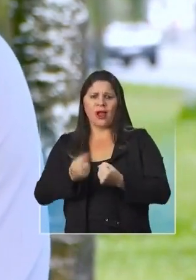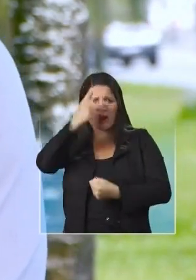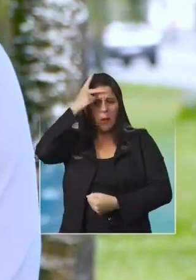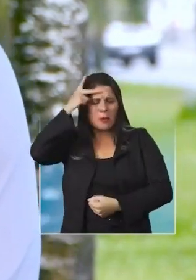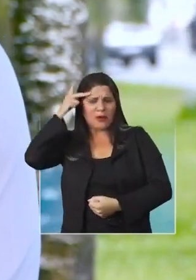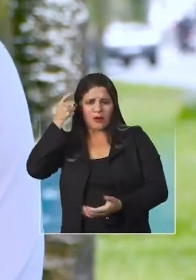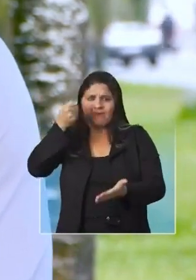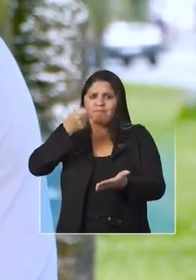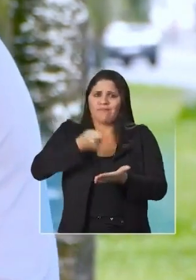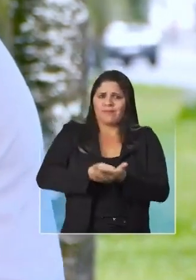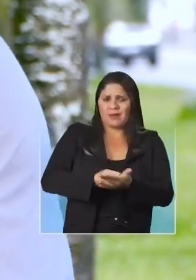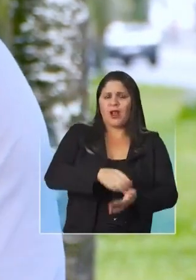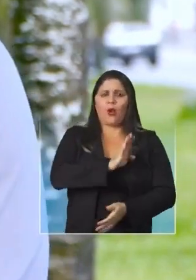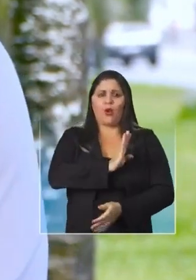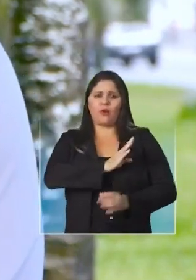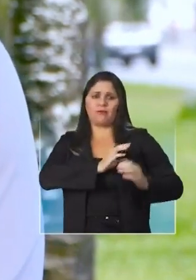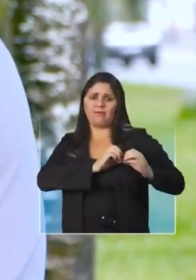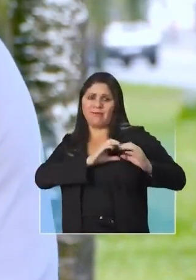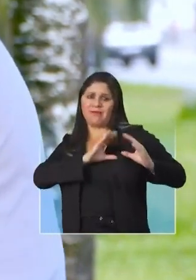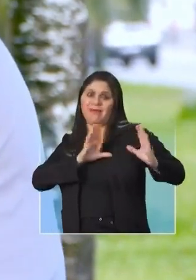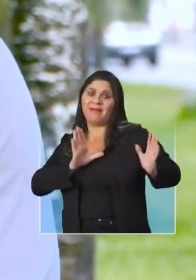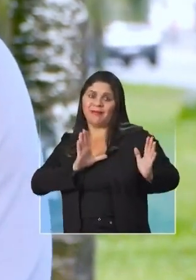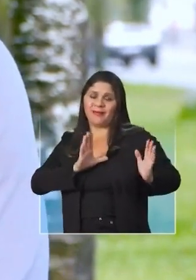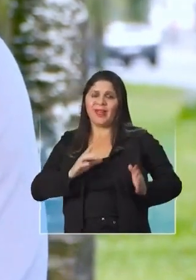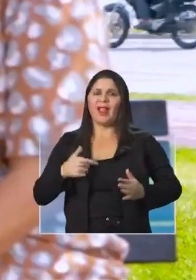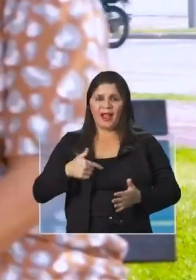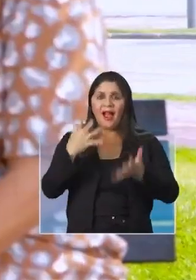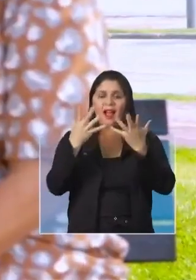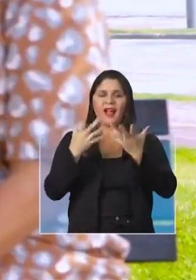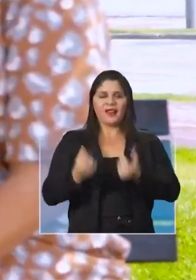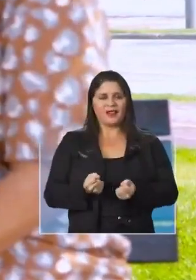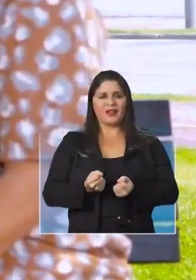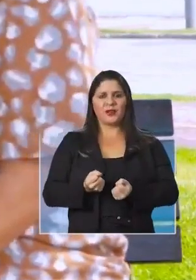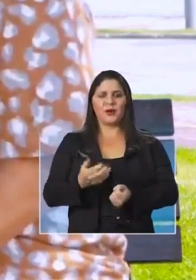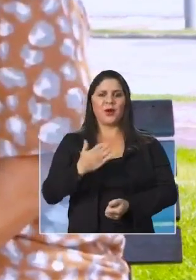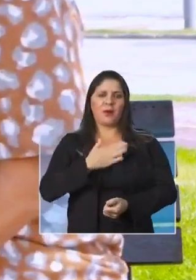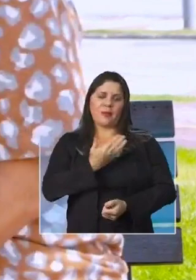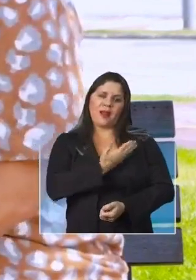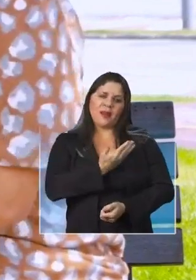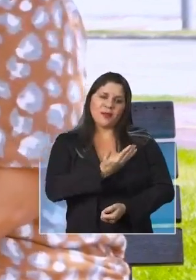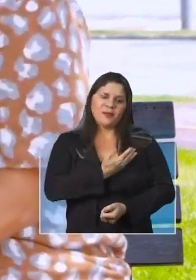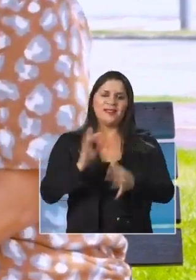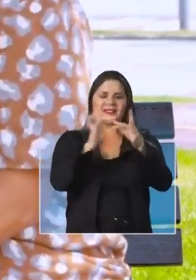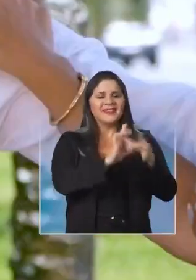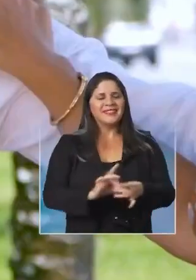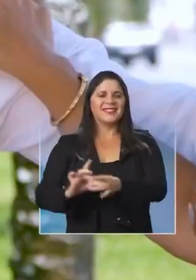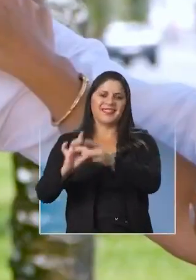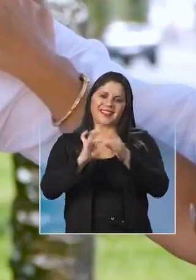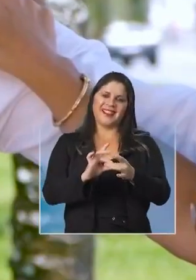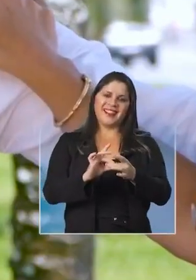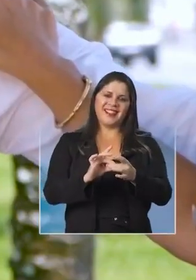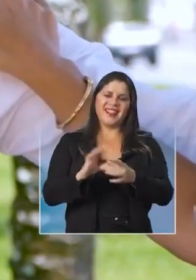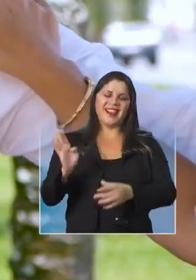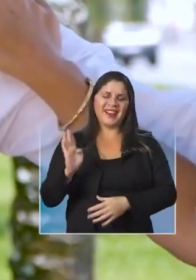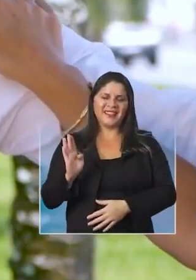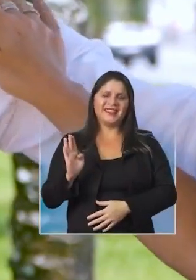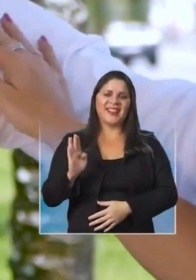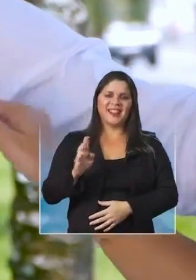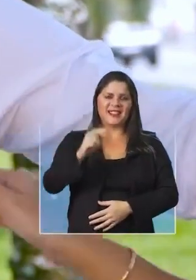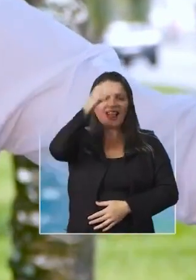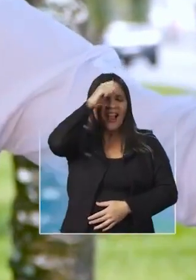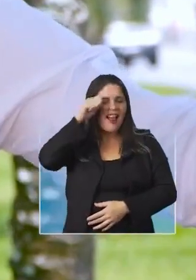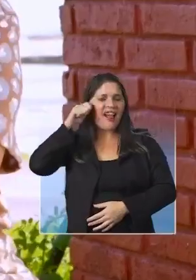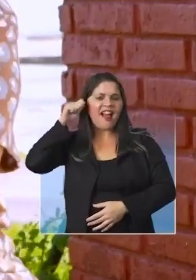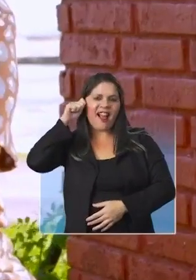pessoa determinada, com um coração enorme. E ela topou. Minha amiga, minha parceira, candidata a vice-prefeita,